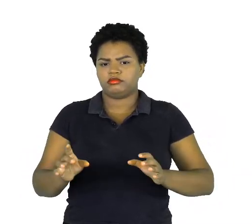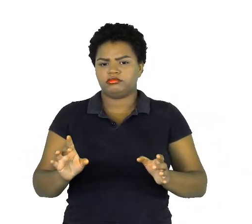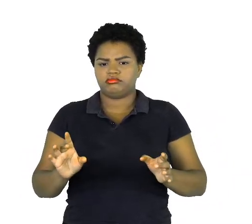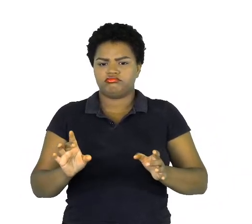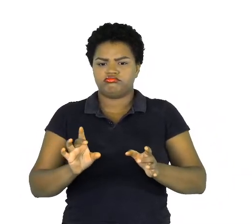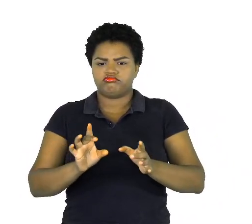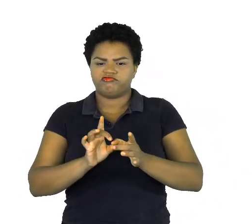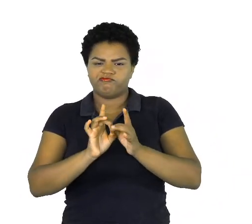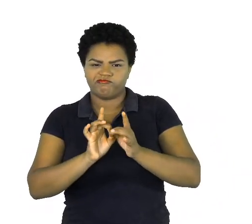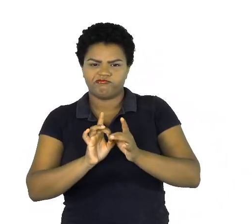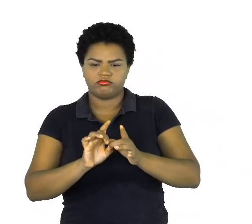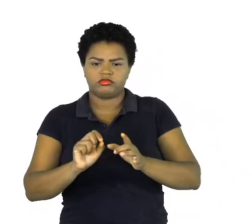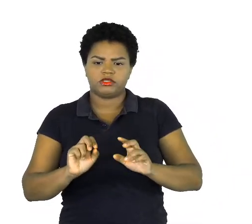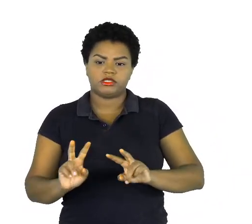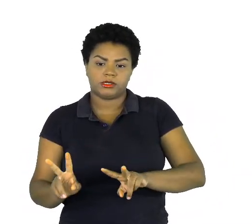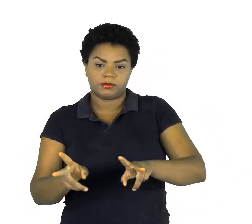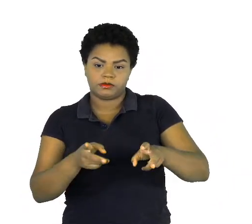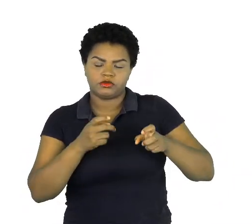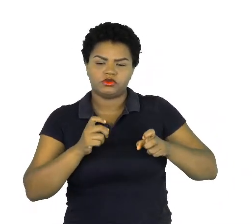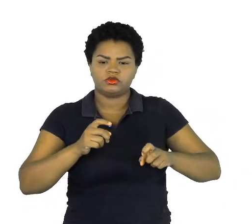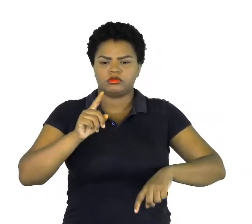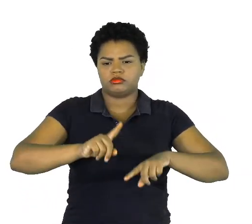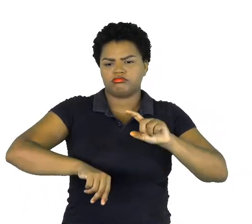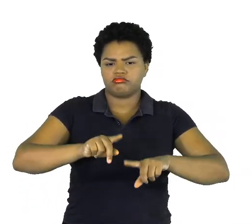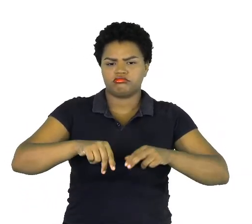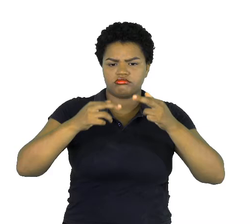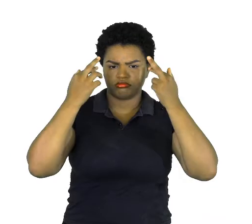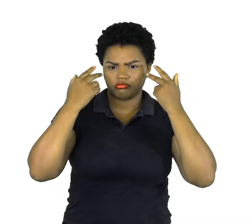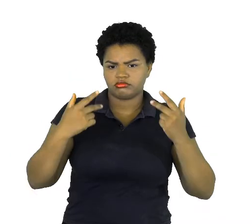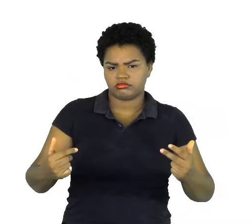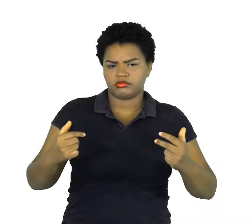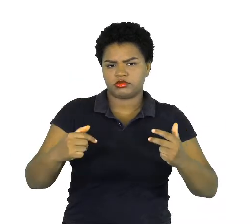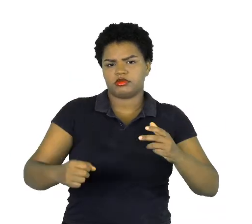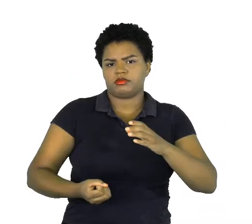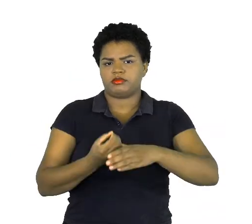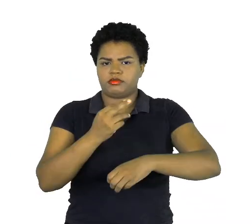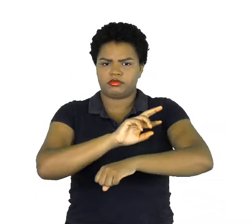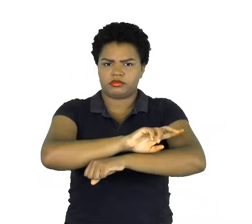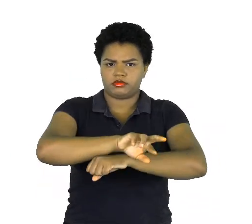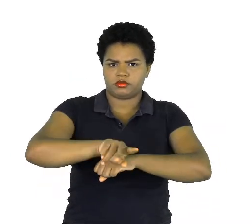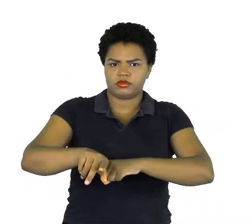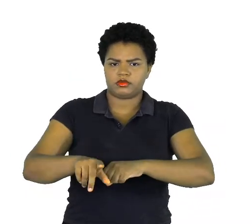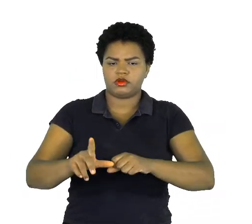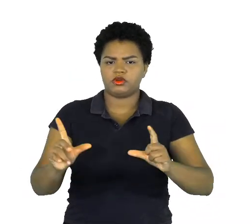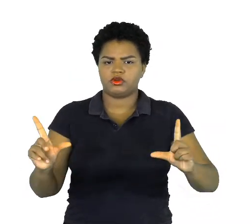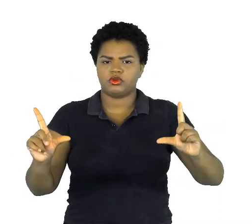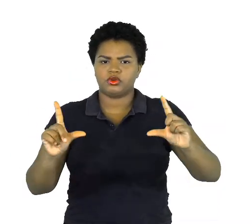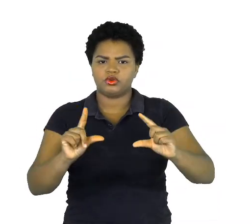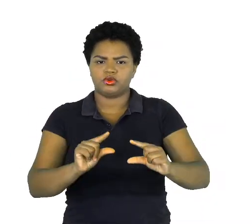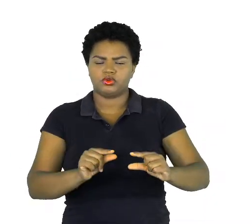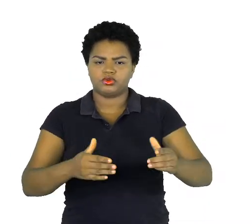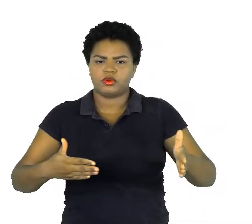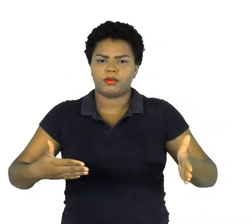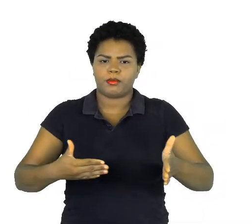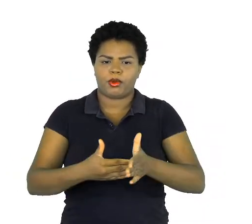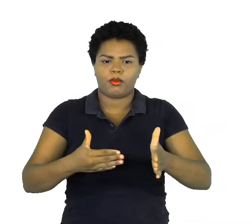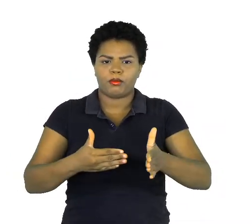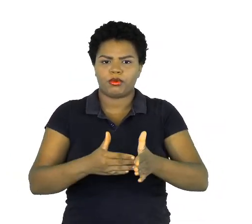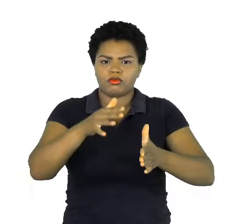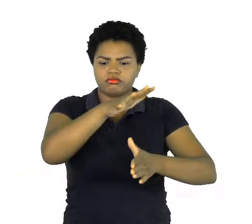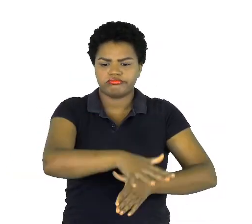a exploração desses recursos naturais, da biodiversidade, reduzindo os impactos sobre a